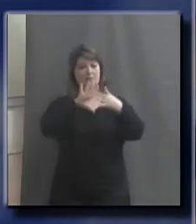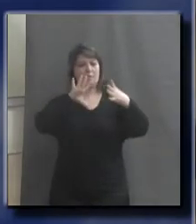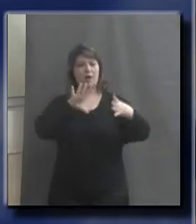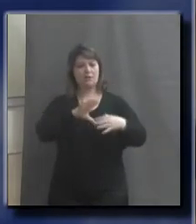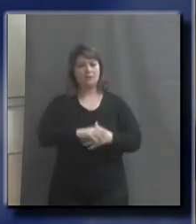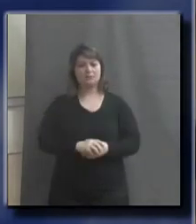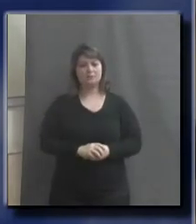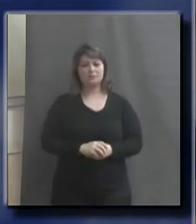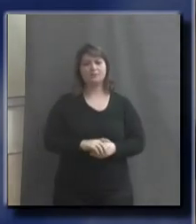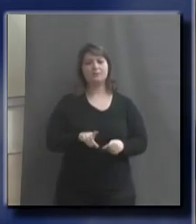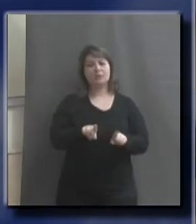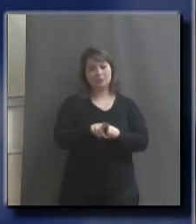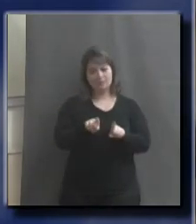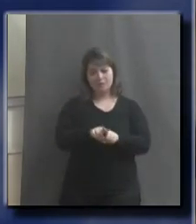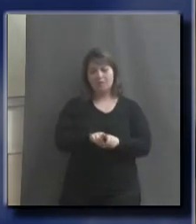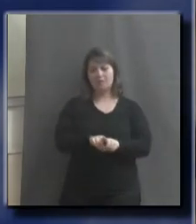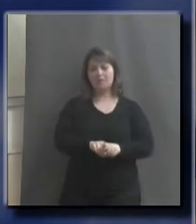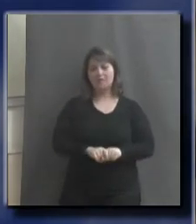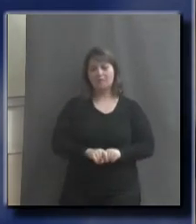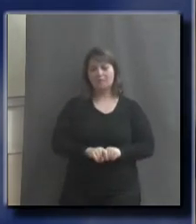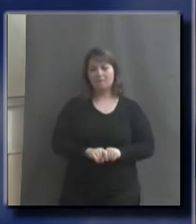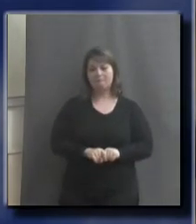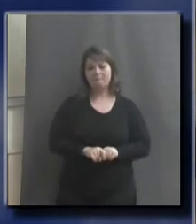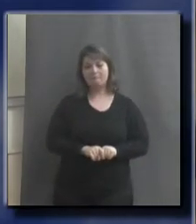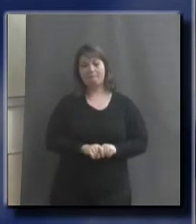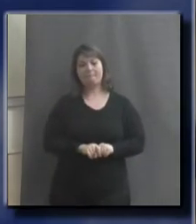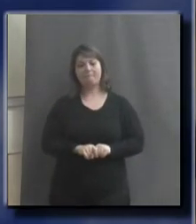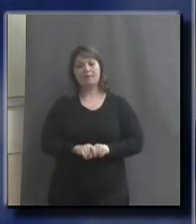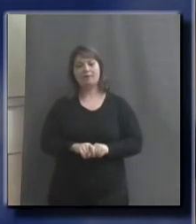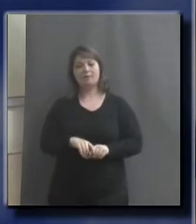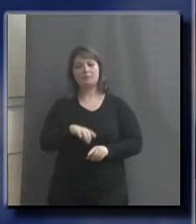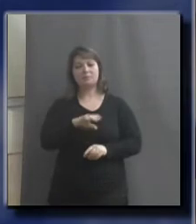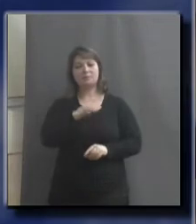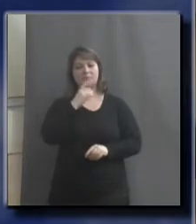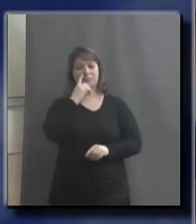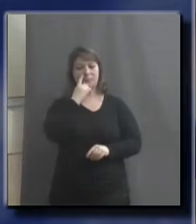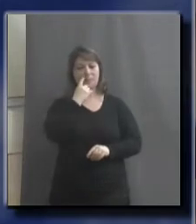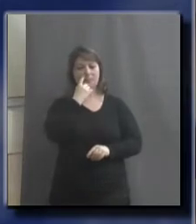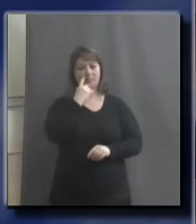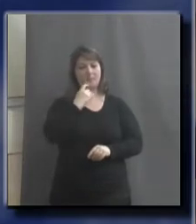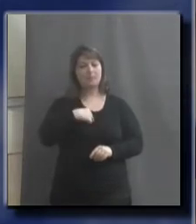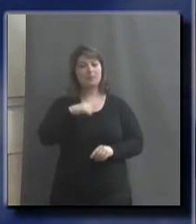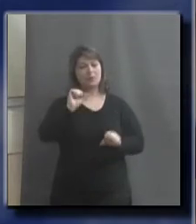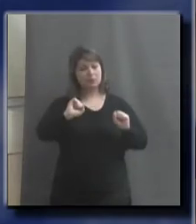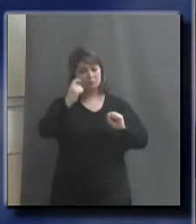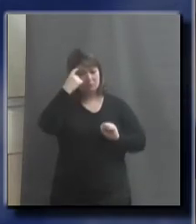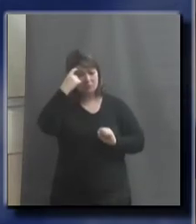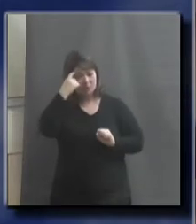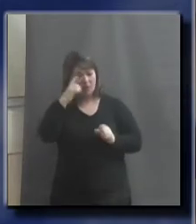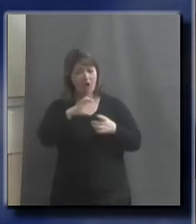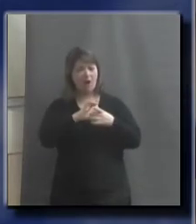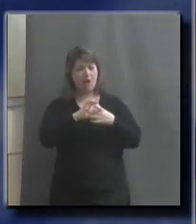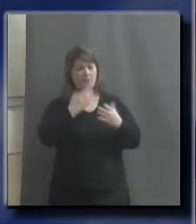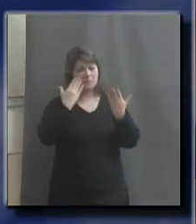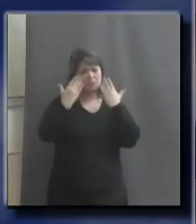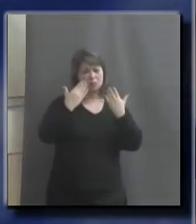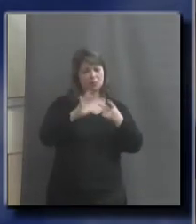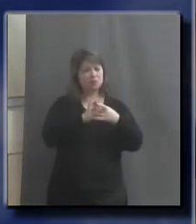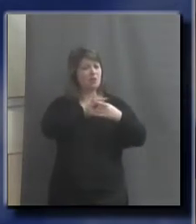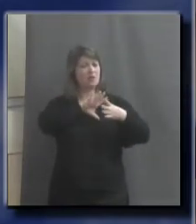que também passa por pensar uma psicologia emancipada, por pensar uma psicologia